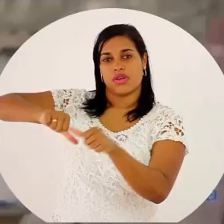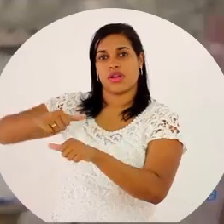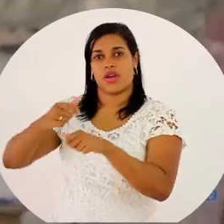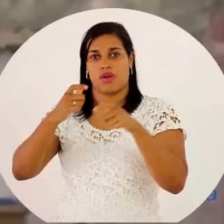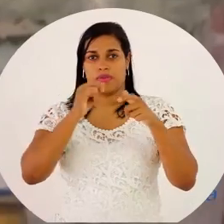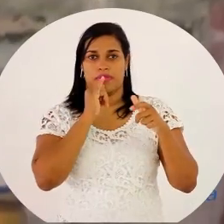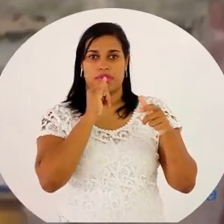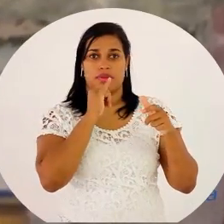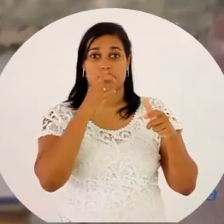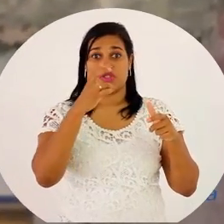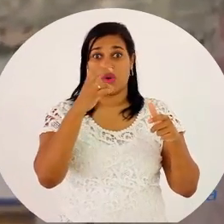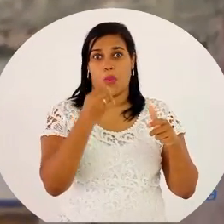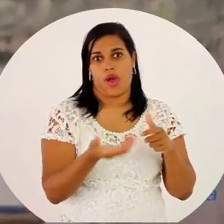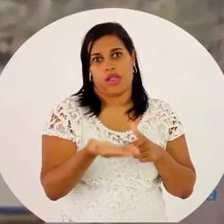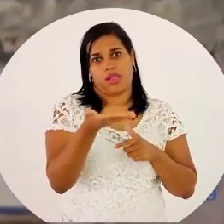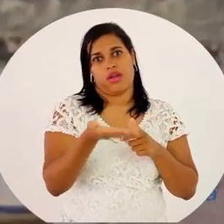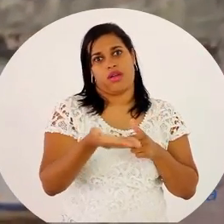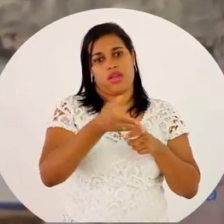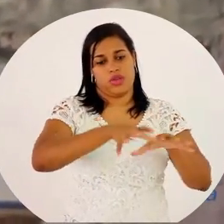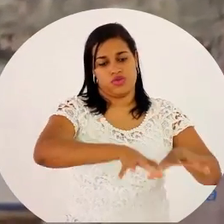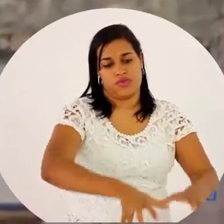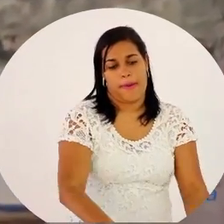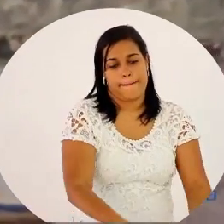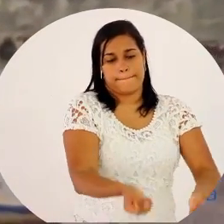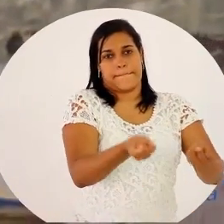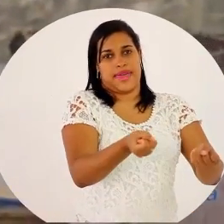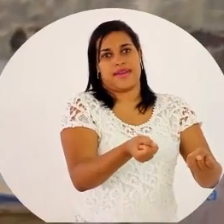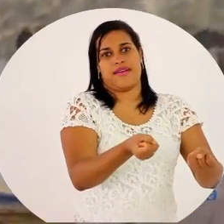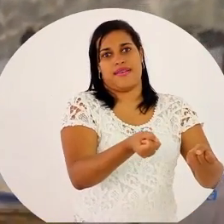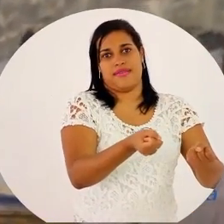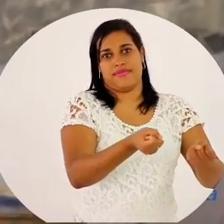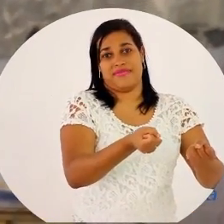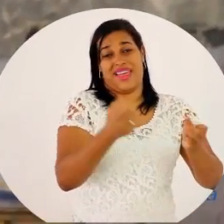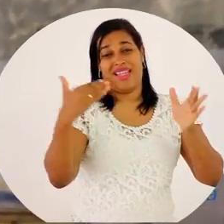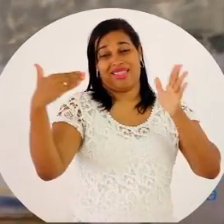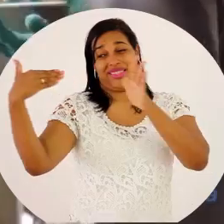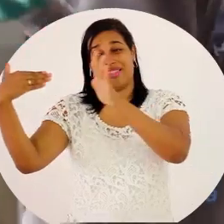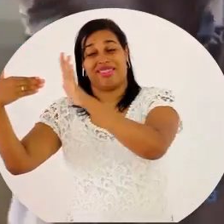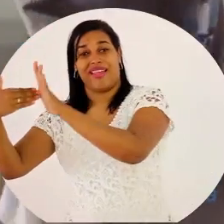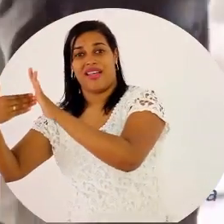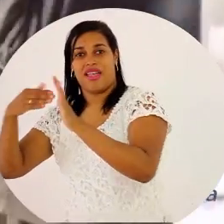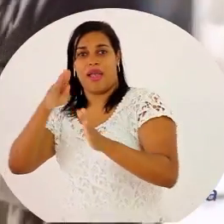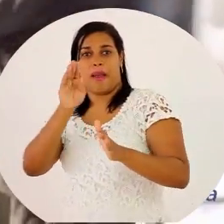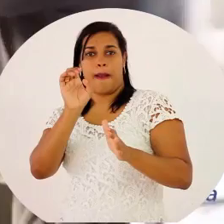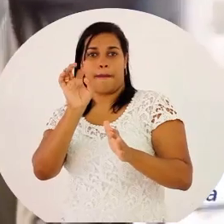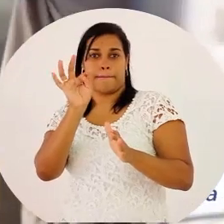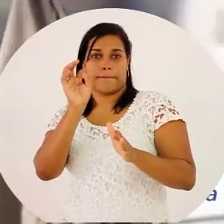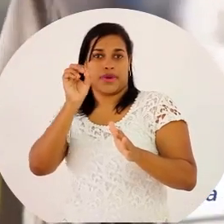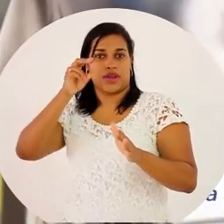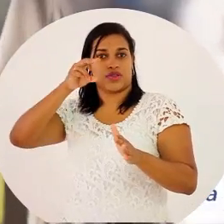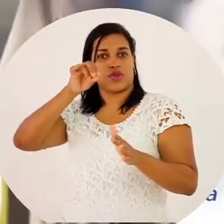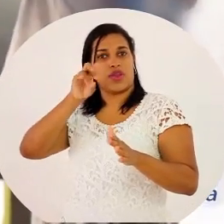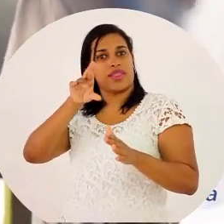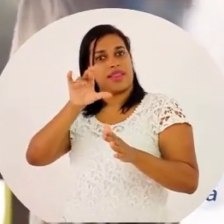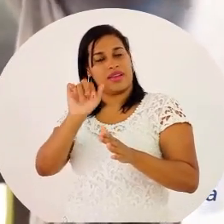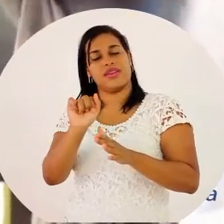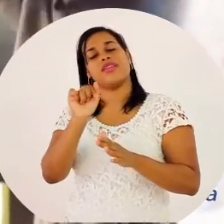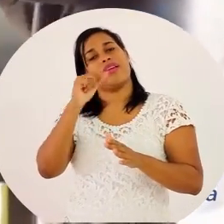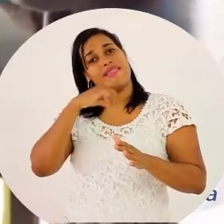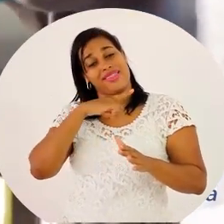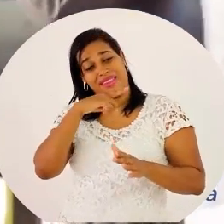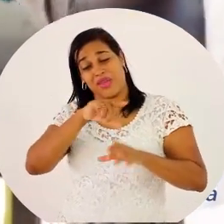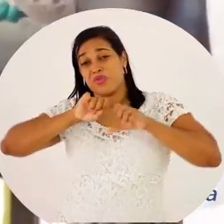quilos, então ele vai ter que transportar do depósito até a betoneira, ele abre e joga dentro da betoneira. Então há esse